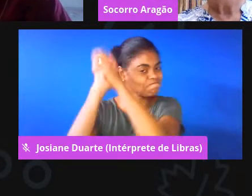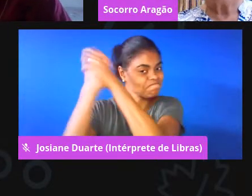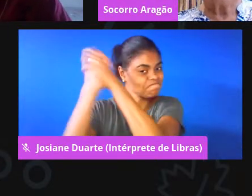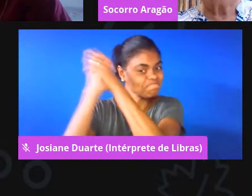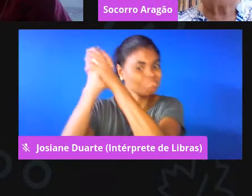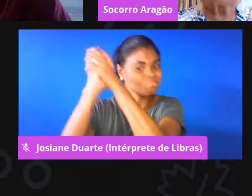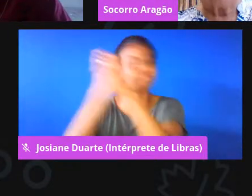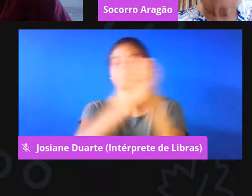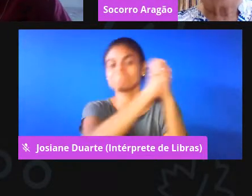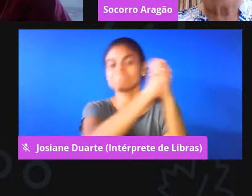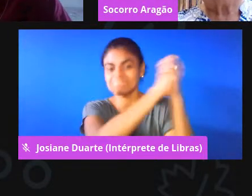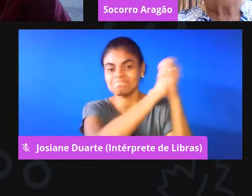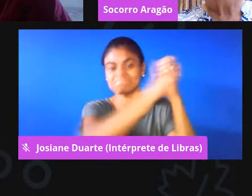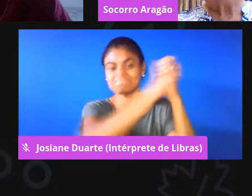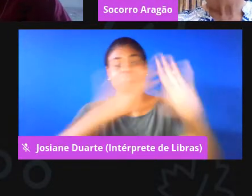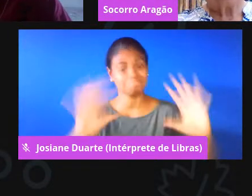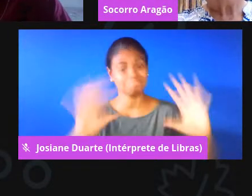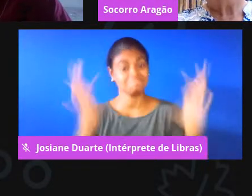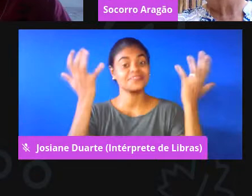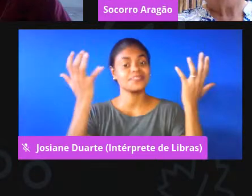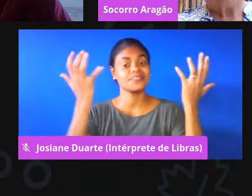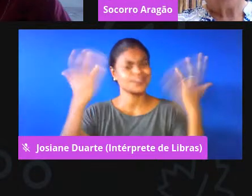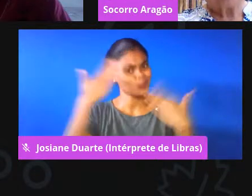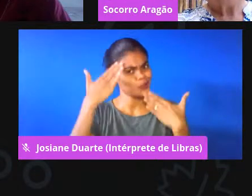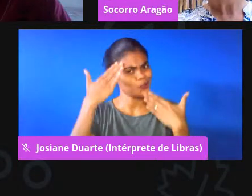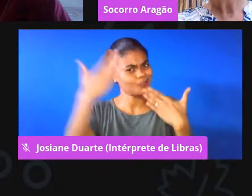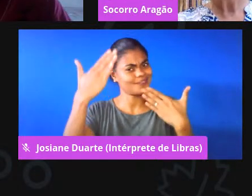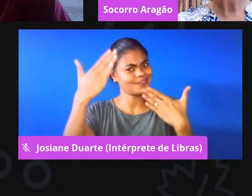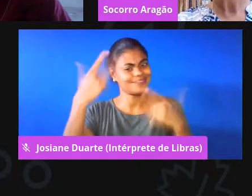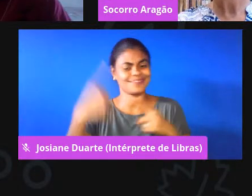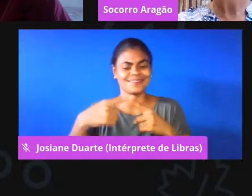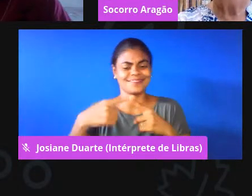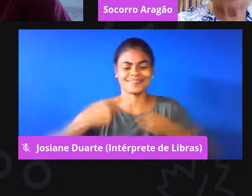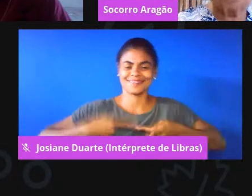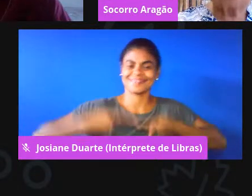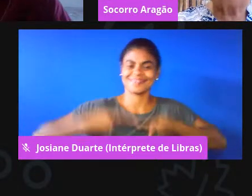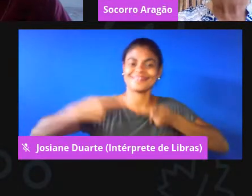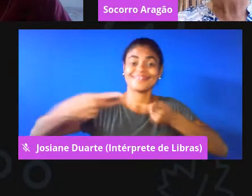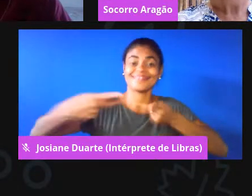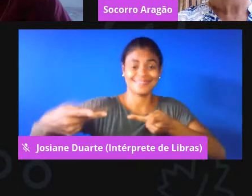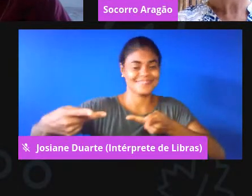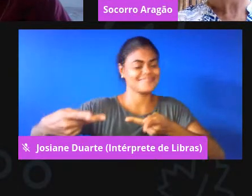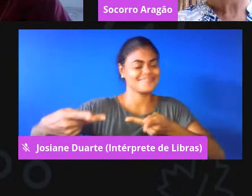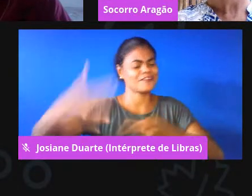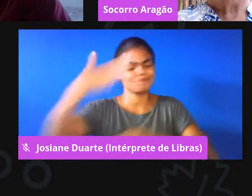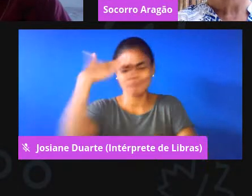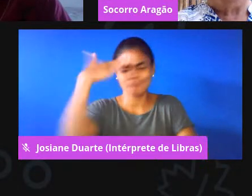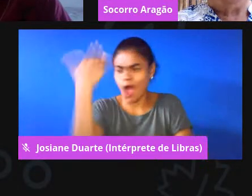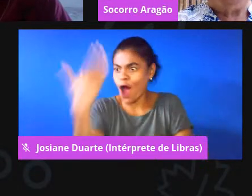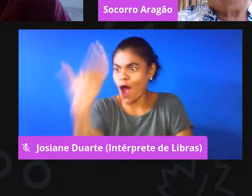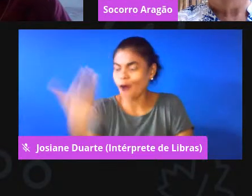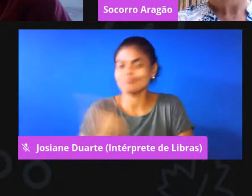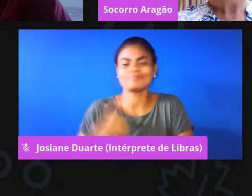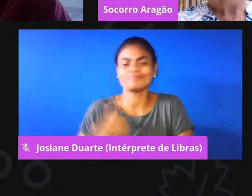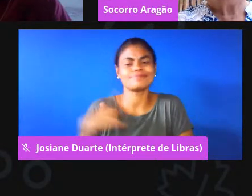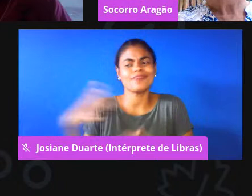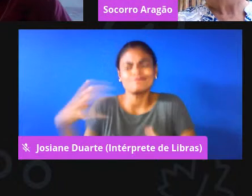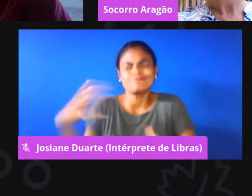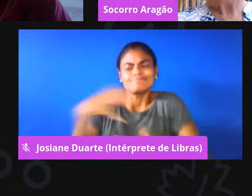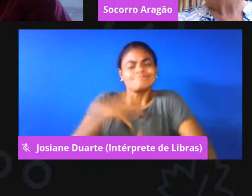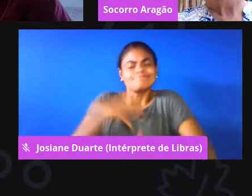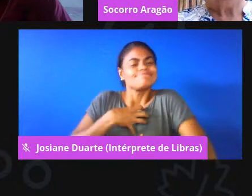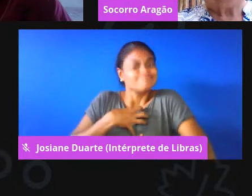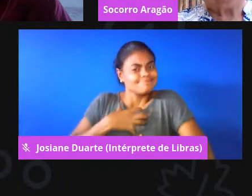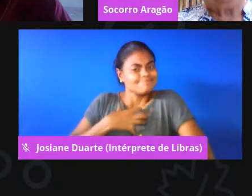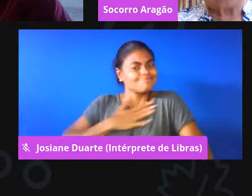né? E agradecer pelo convite. É sempre um prazer, sempre uma honra. Eu sou muito ligada ao pessoal da Universidade Federal do Maranhão. Como a